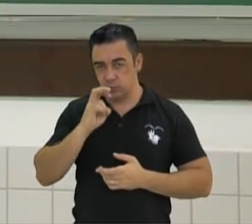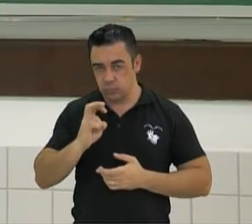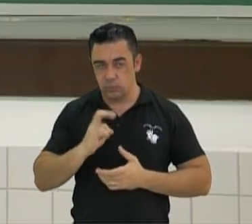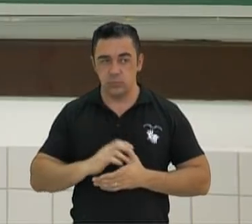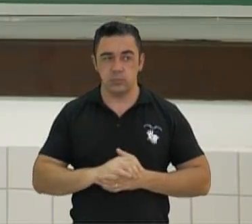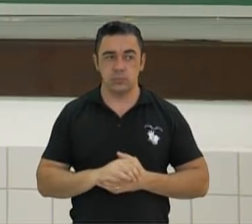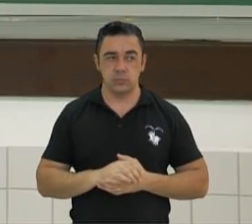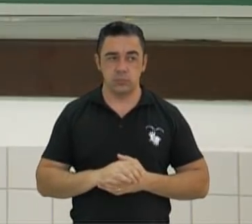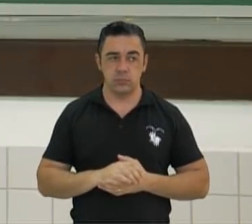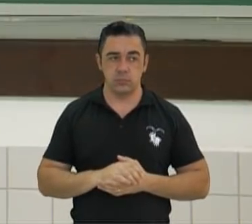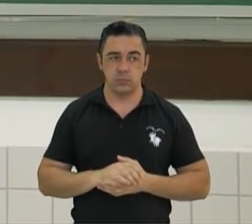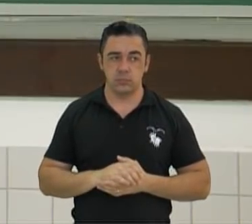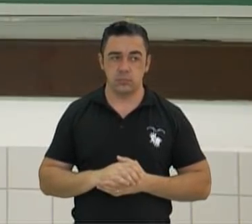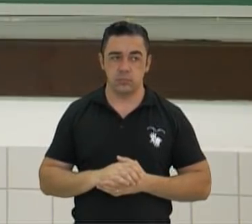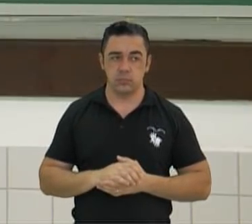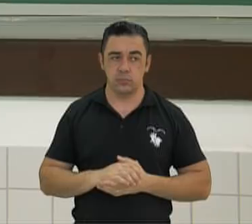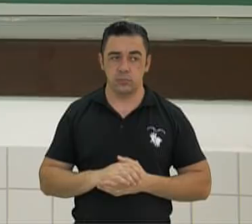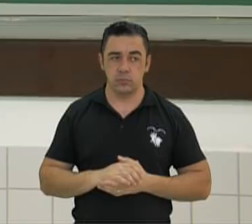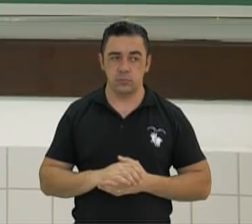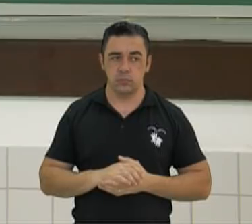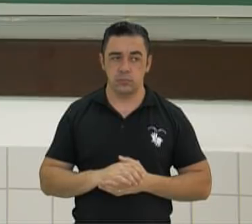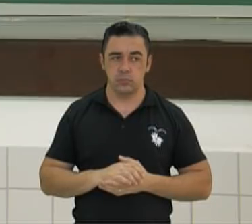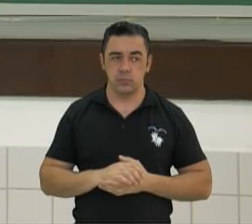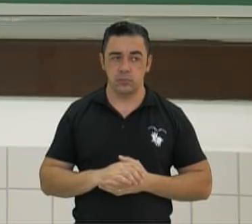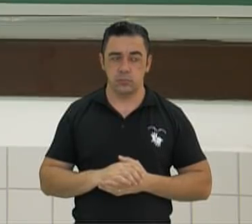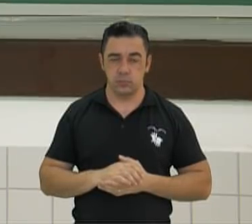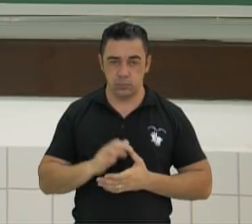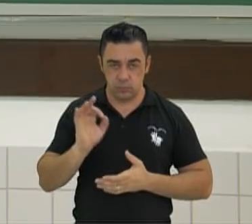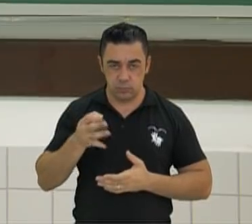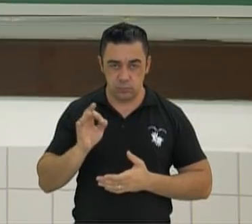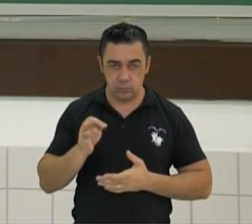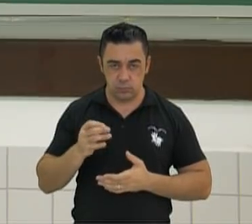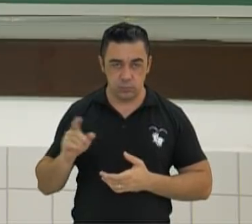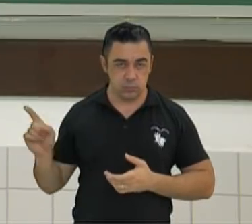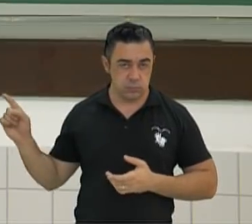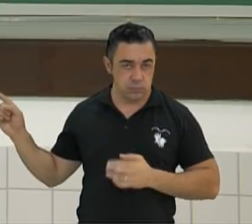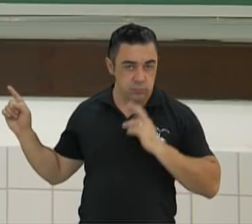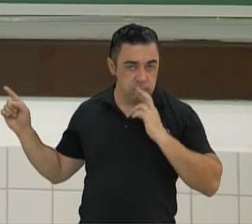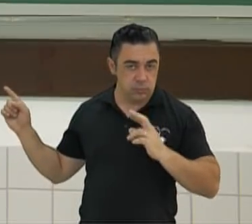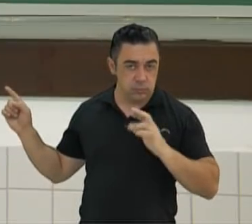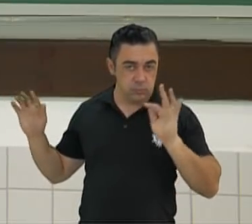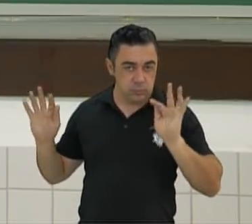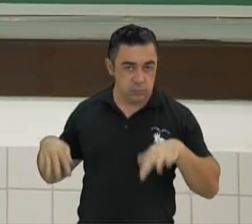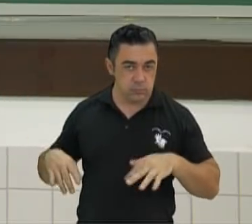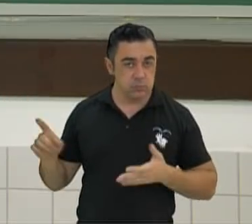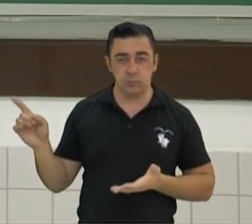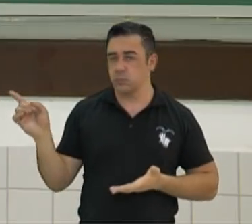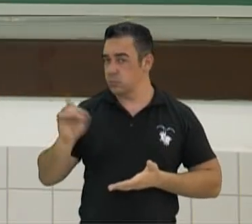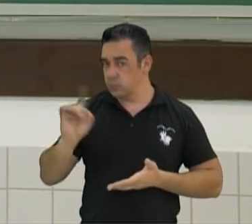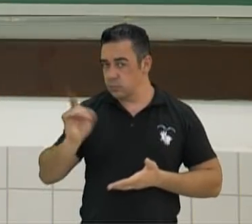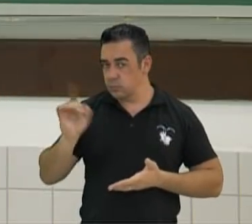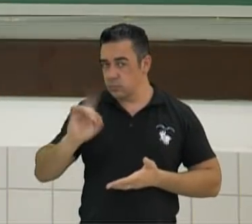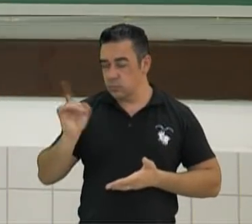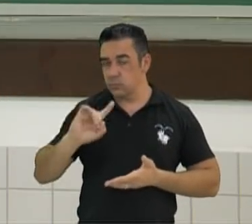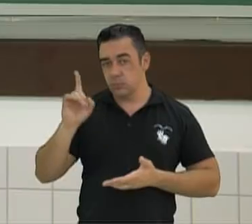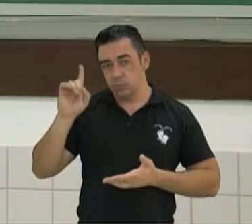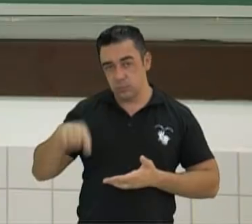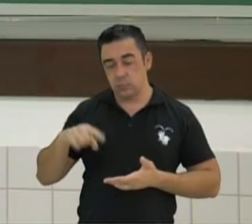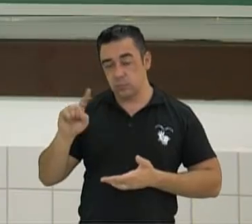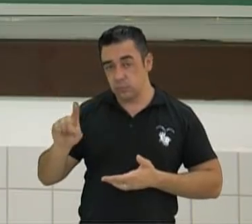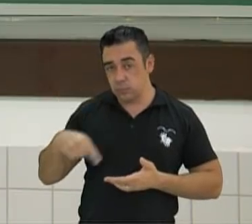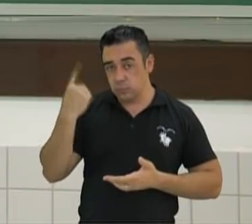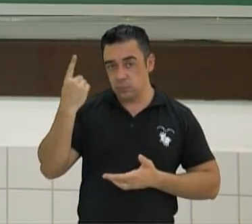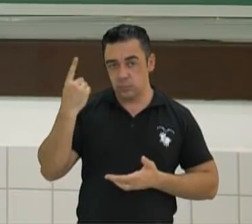Então, a resposta aqui é 2,25, certinho? Essa é a resposta final? Não, não é a